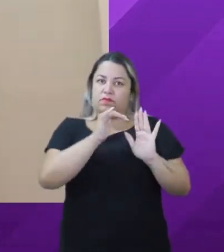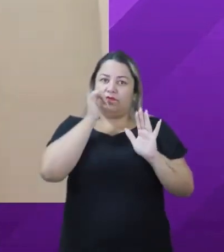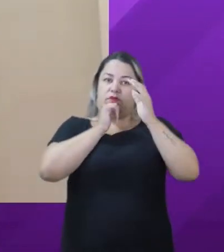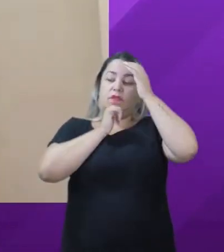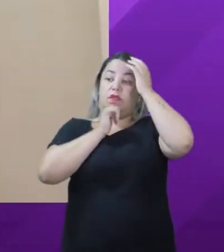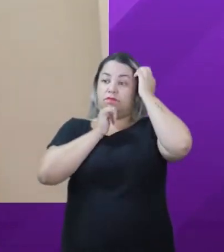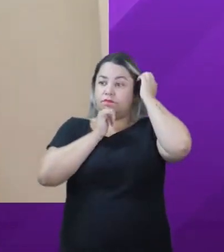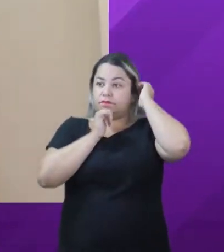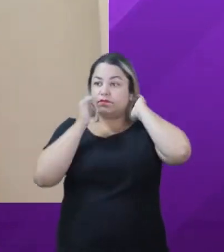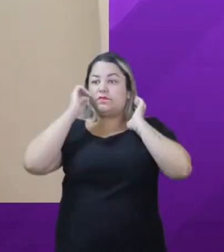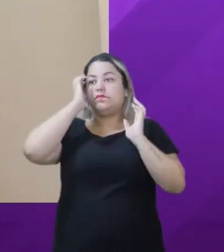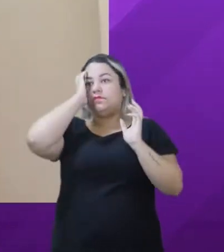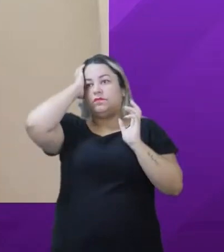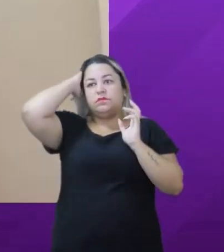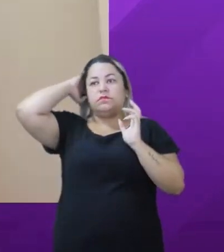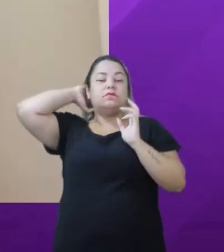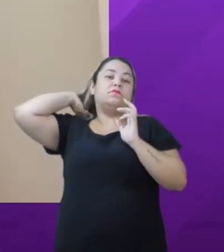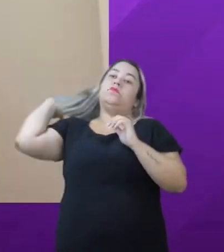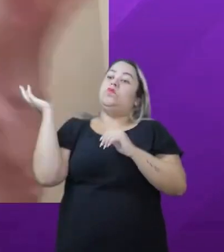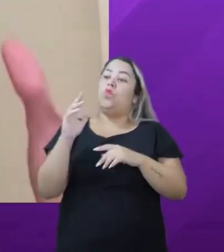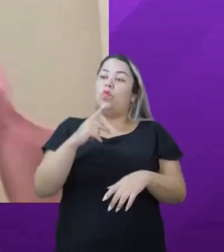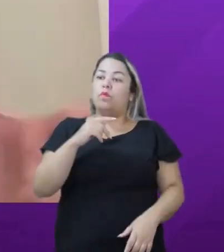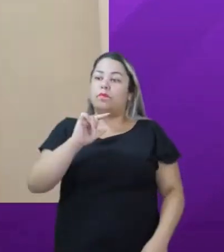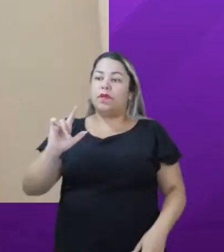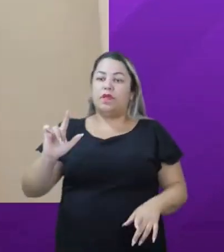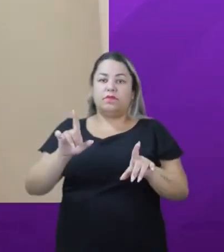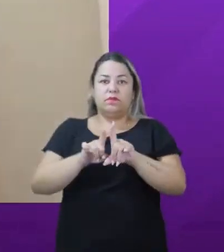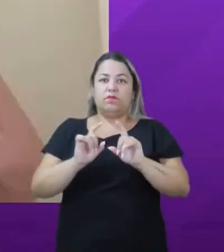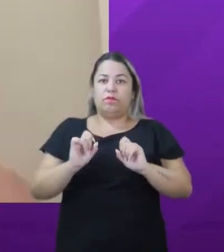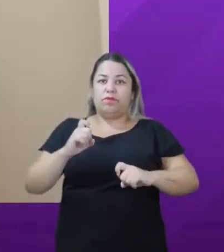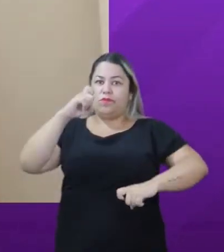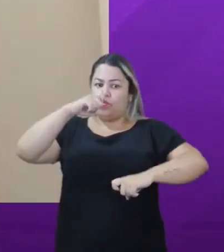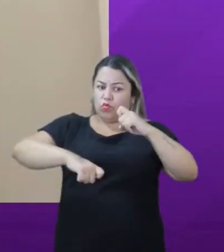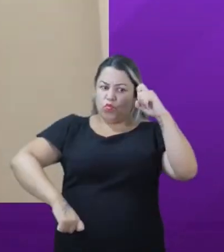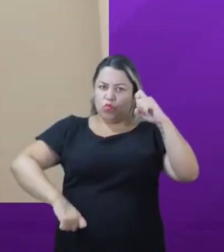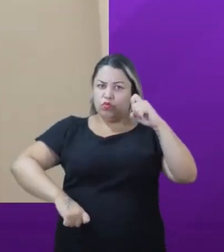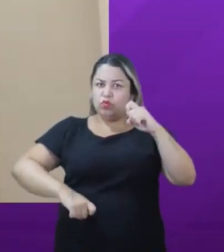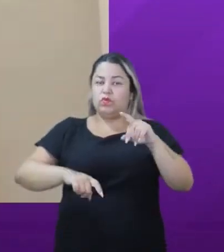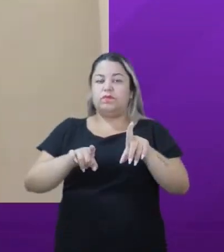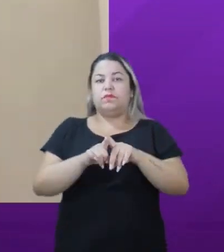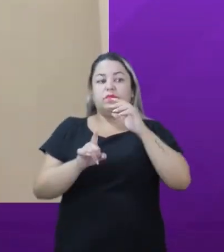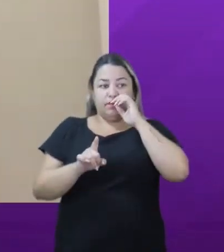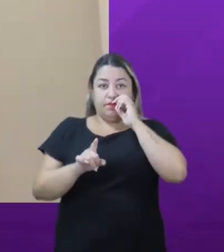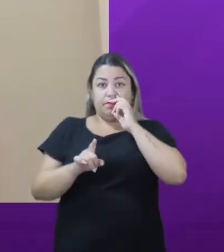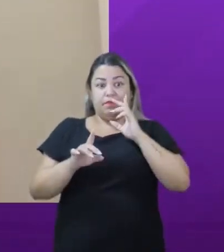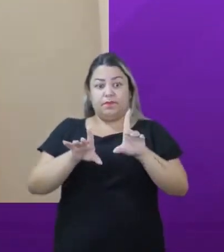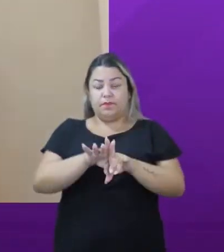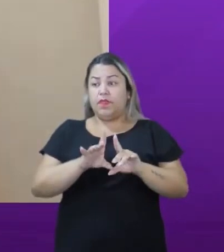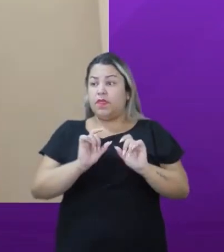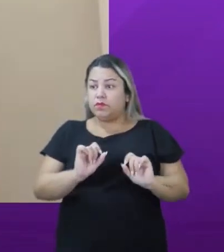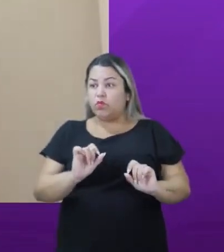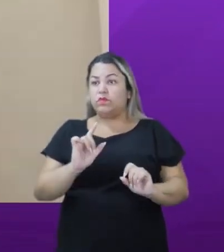o PL do estupro, né, a gente fez uma série de ações, inclusive unitárias, e impor uma